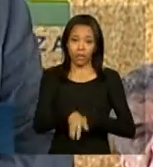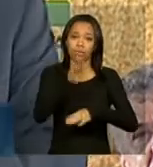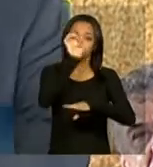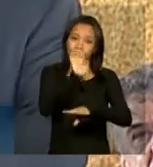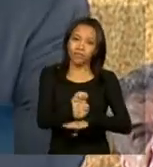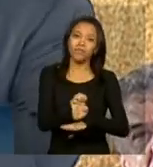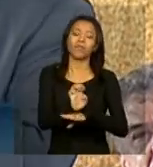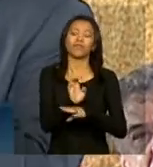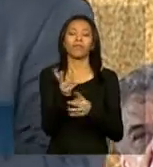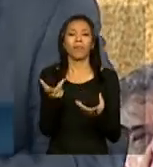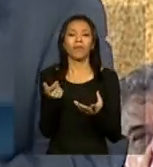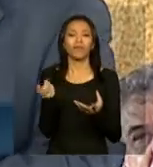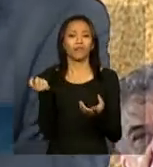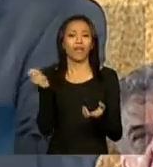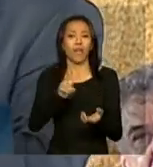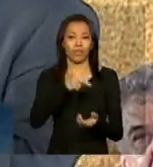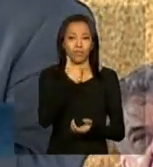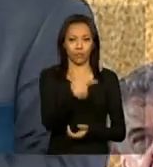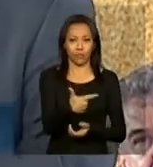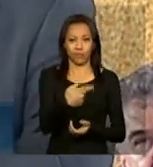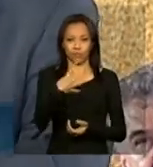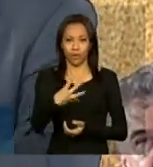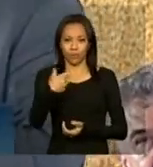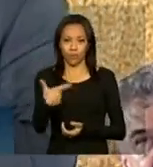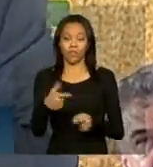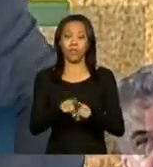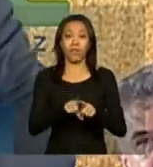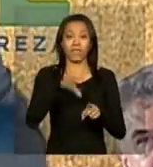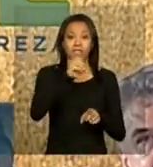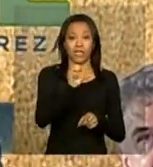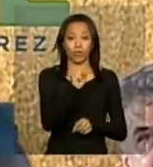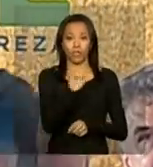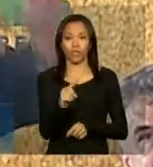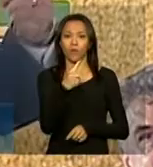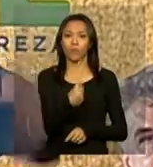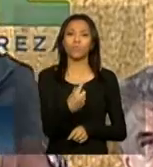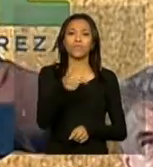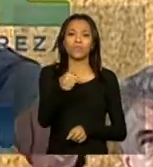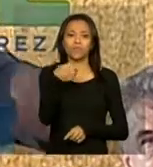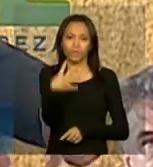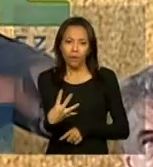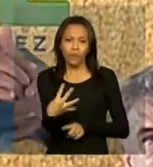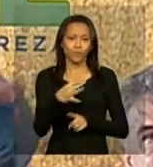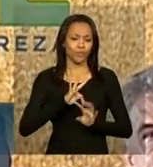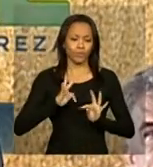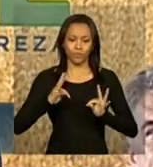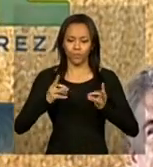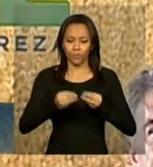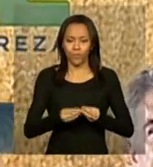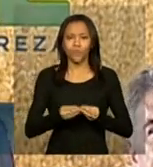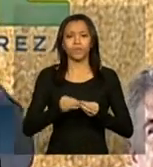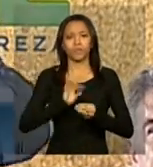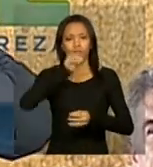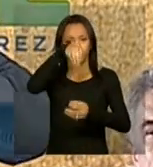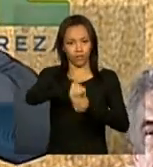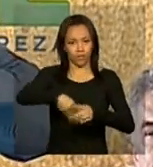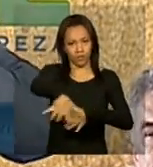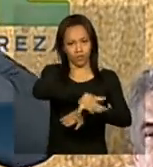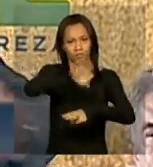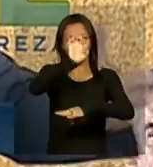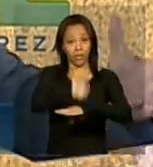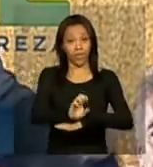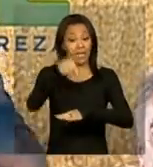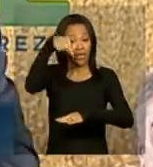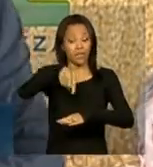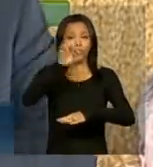viabilizar inteiramente a 242, a 080, a 174, tudo que está dentro desse grande estado, para que esse